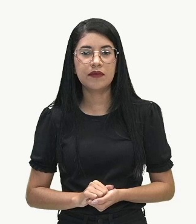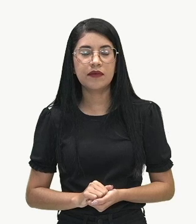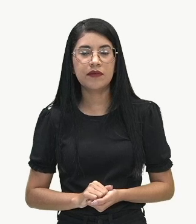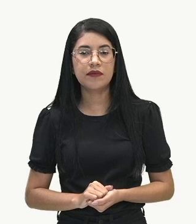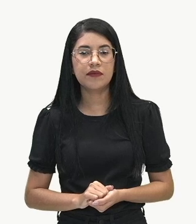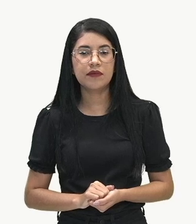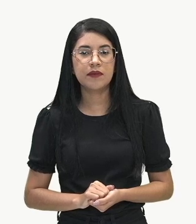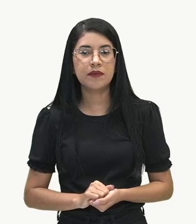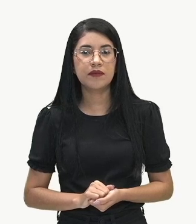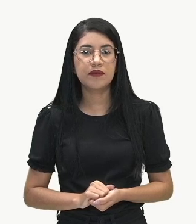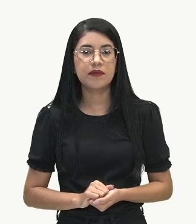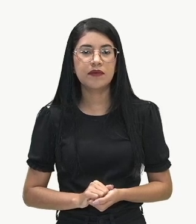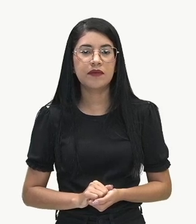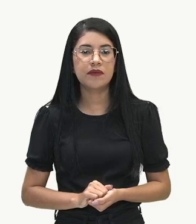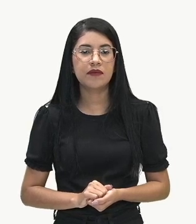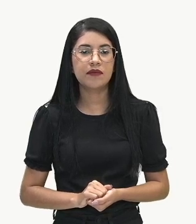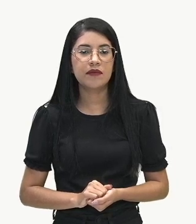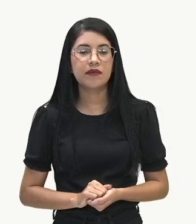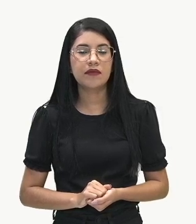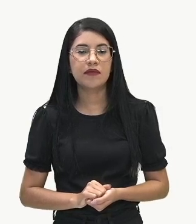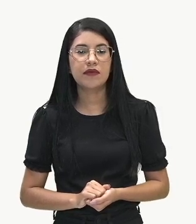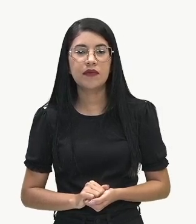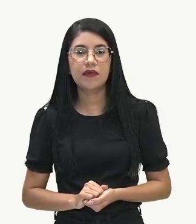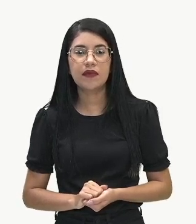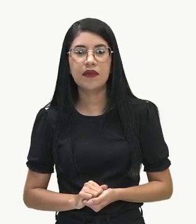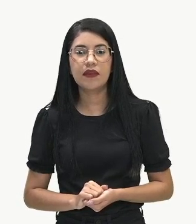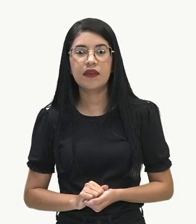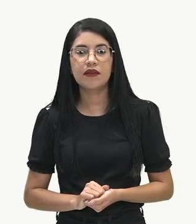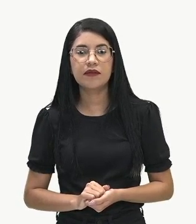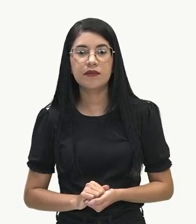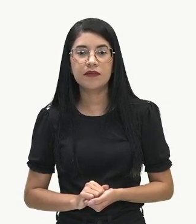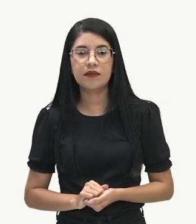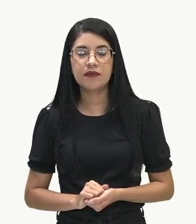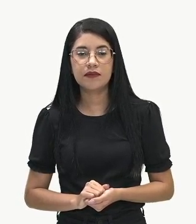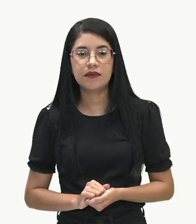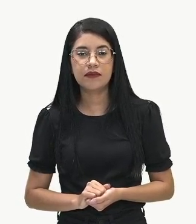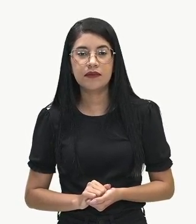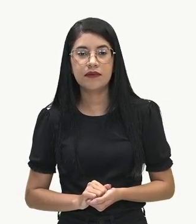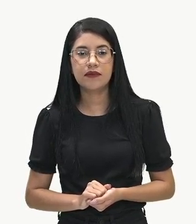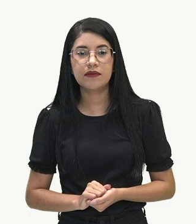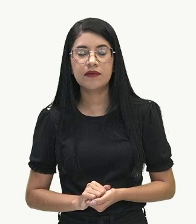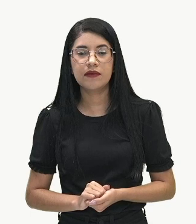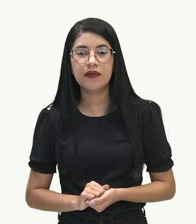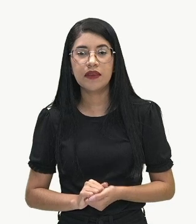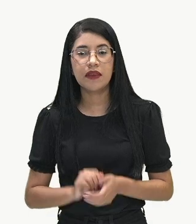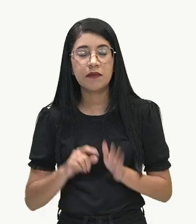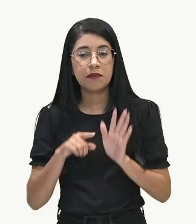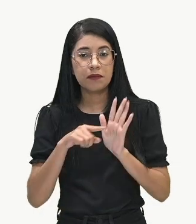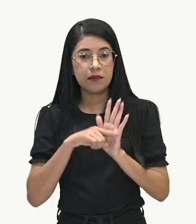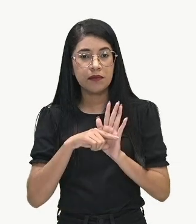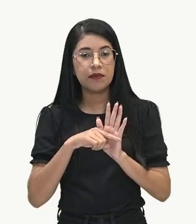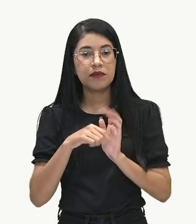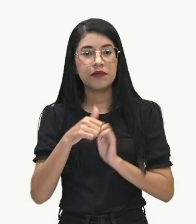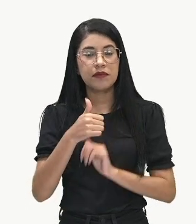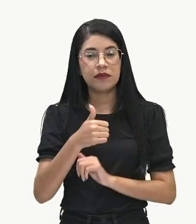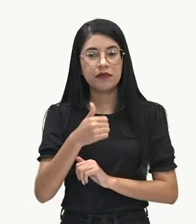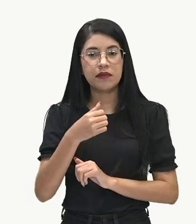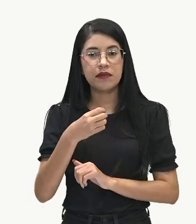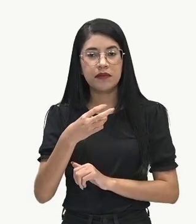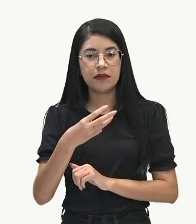Que a entalpia do HCl é menos 134,5.